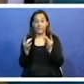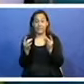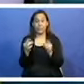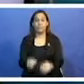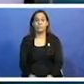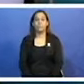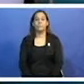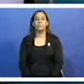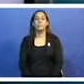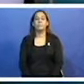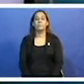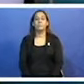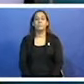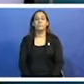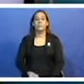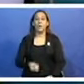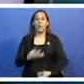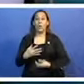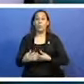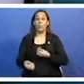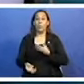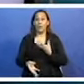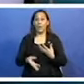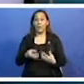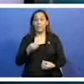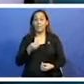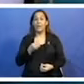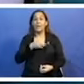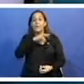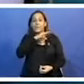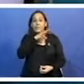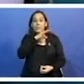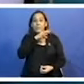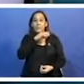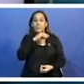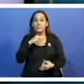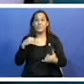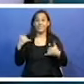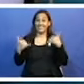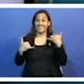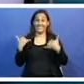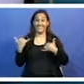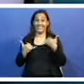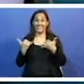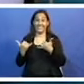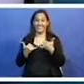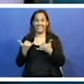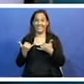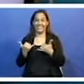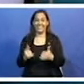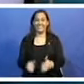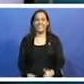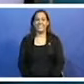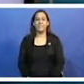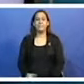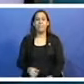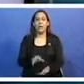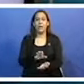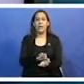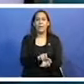Módulo 20. Um poema em que os bichos se divertem. Prestem atenção, olha aqui.